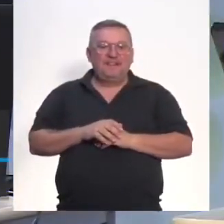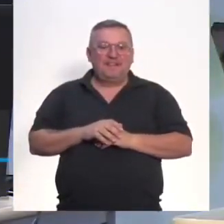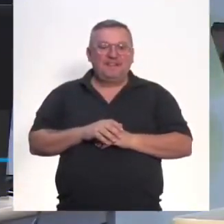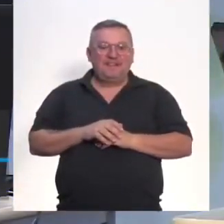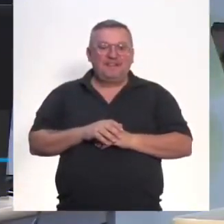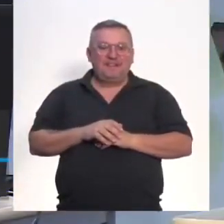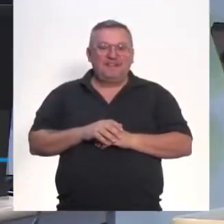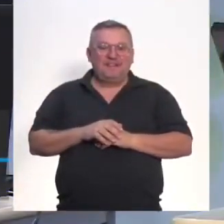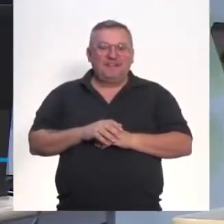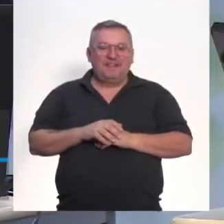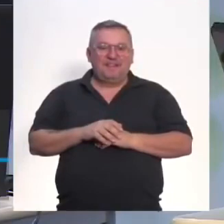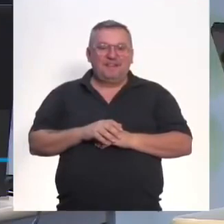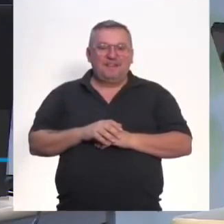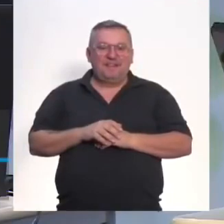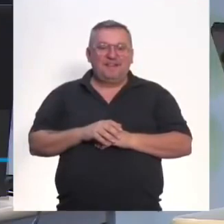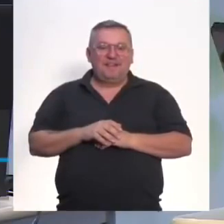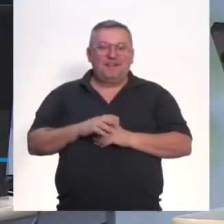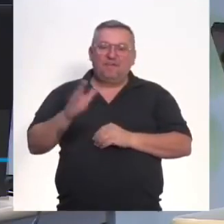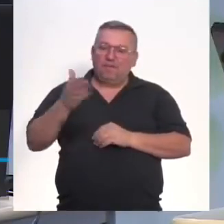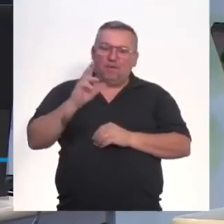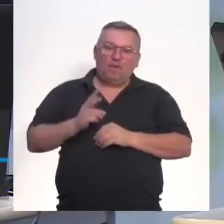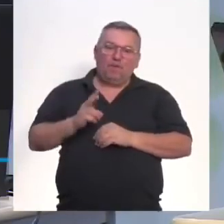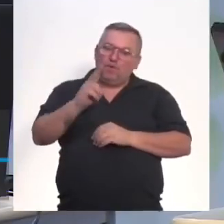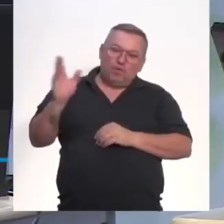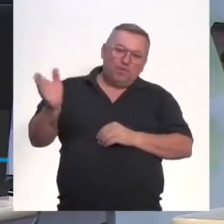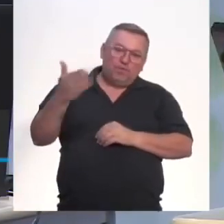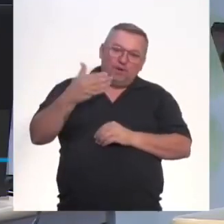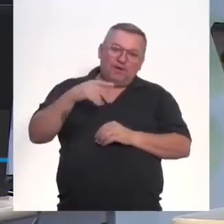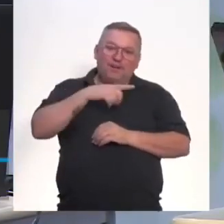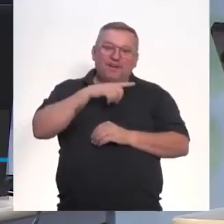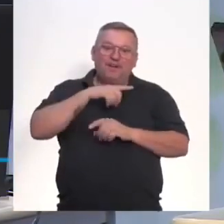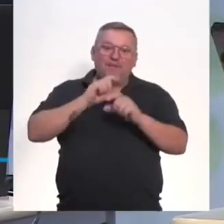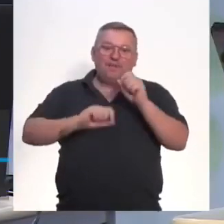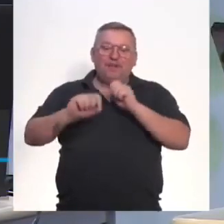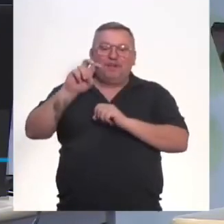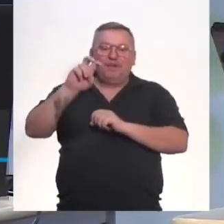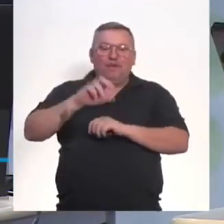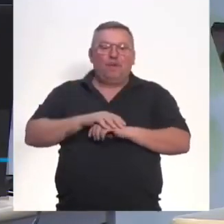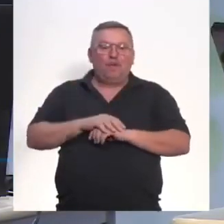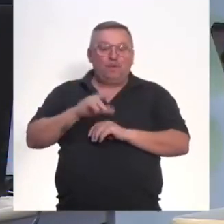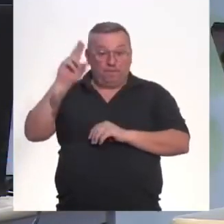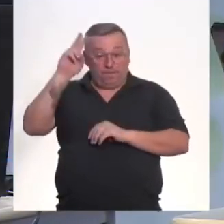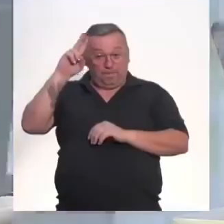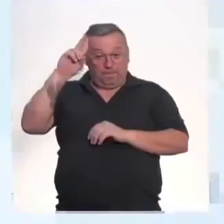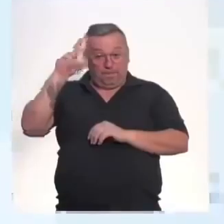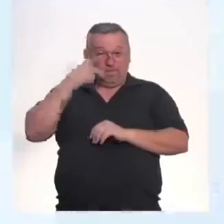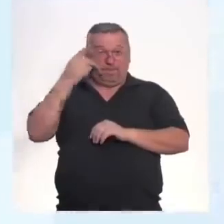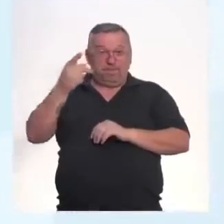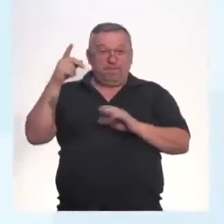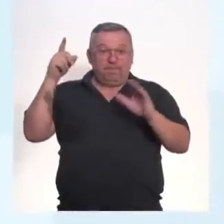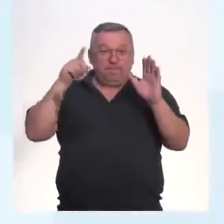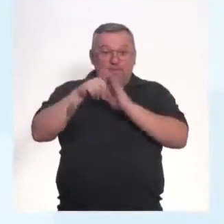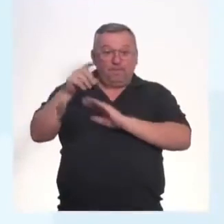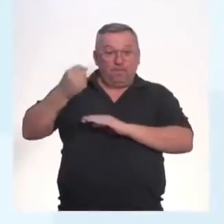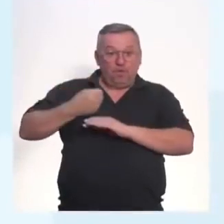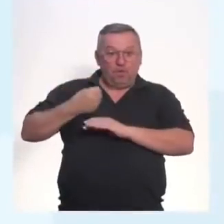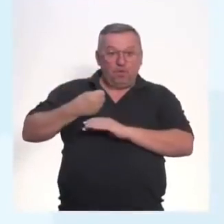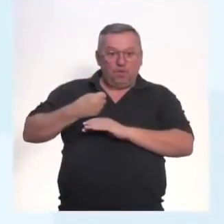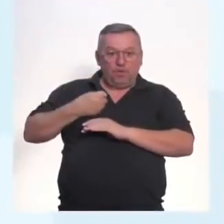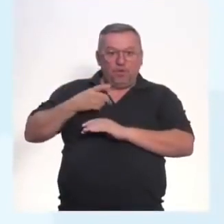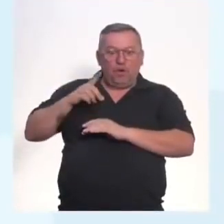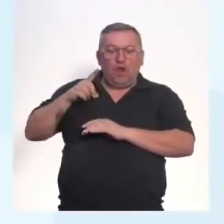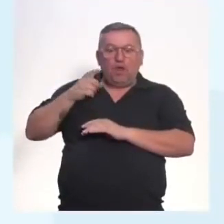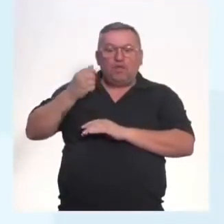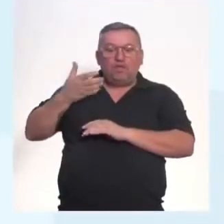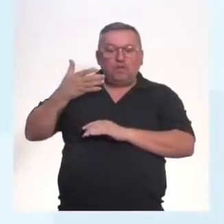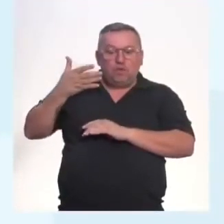fábula. Ó, vamos lá, continuando. Temos as 5 aí. Lembra que eu falei da questão do discurso? Que nós